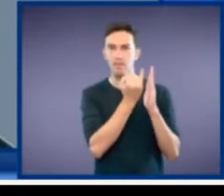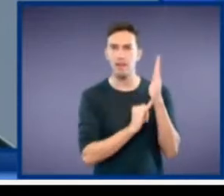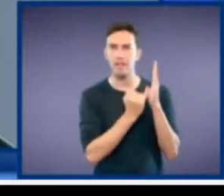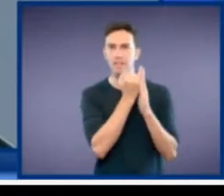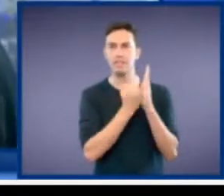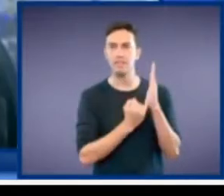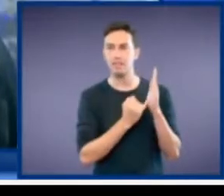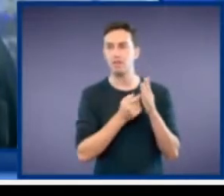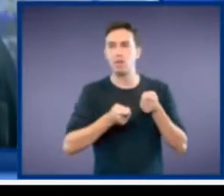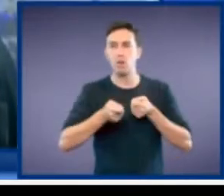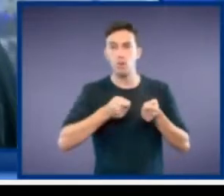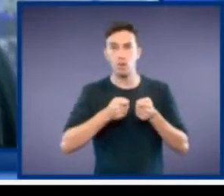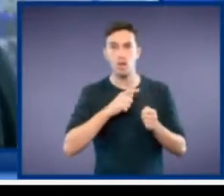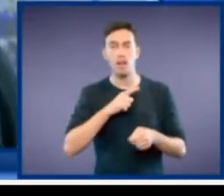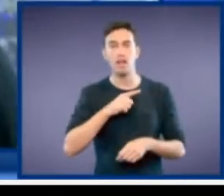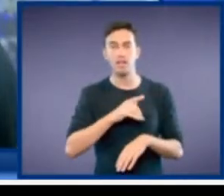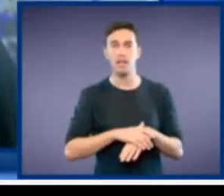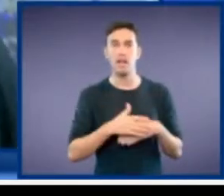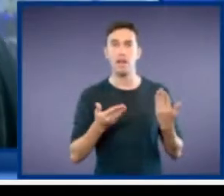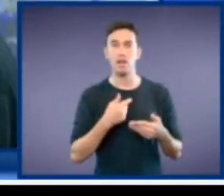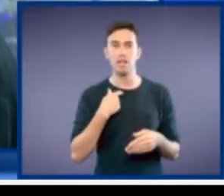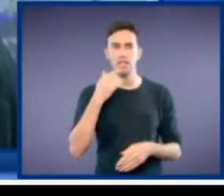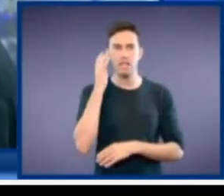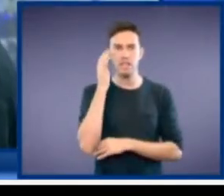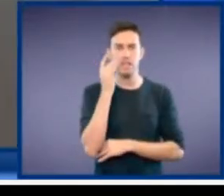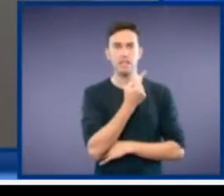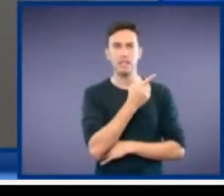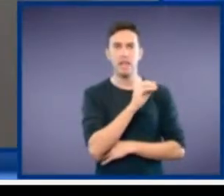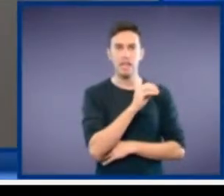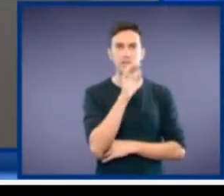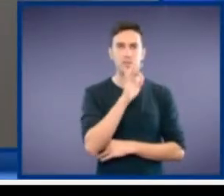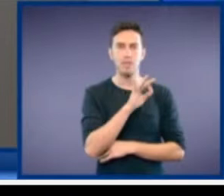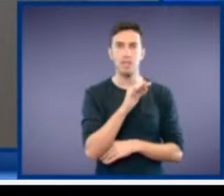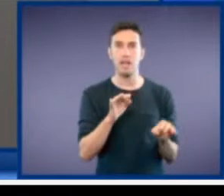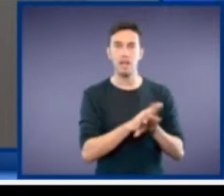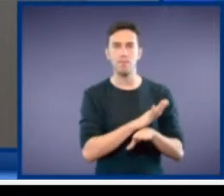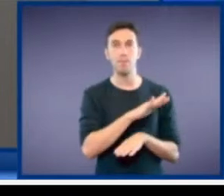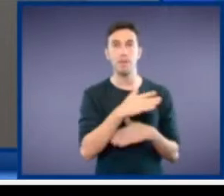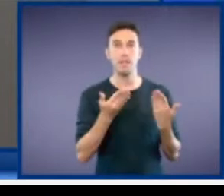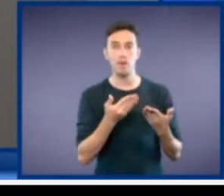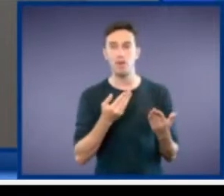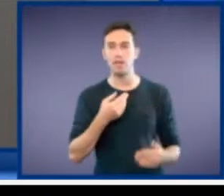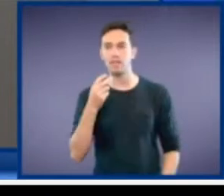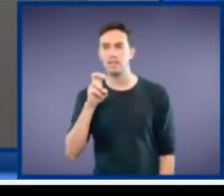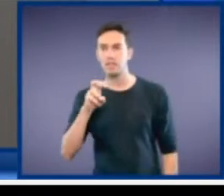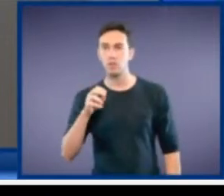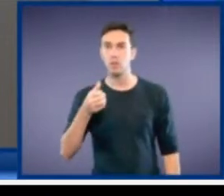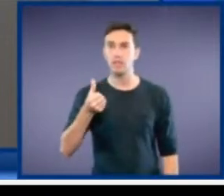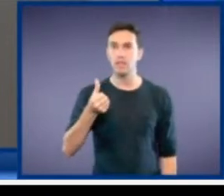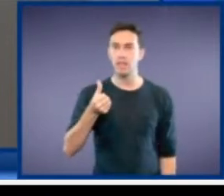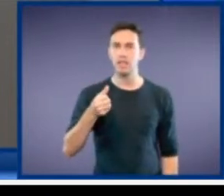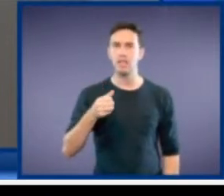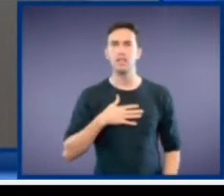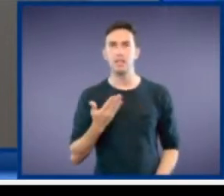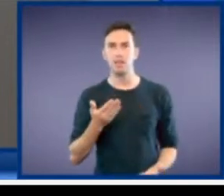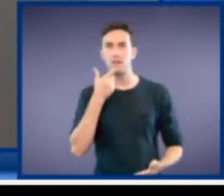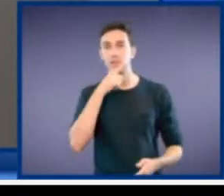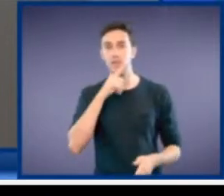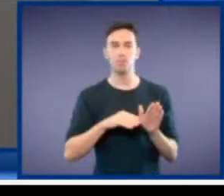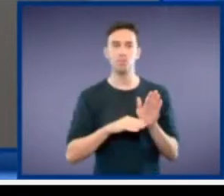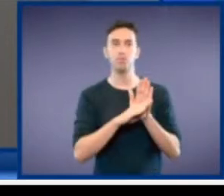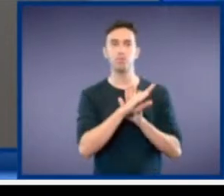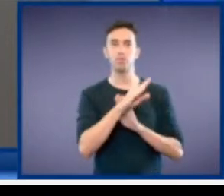ano com 10% de inflação, estamos fechando entre 5,5% e 6%. Um superávit pela primeira vez em 8 anos.